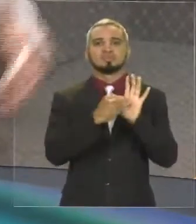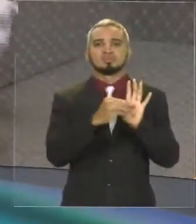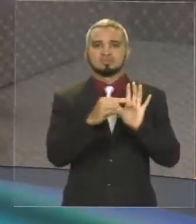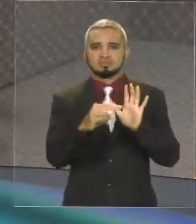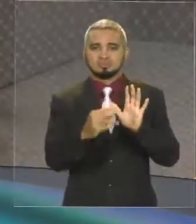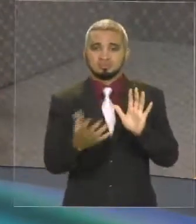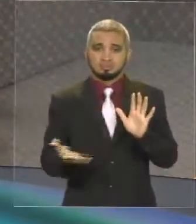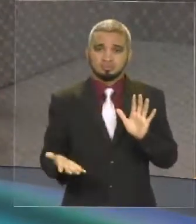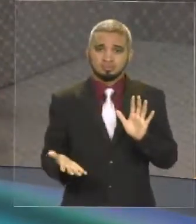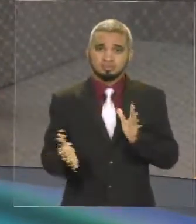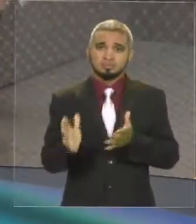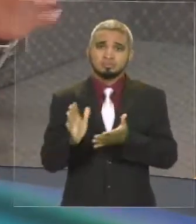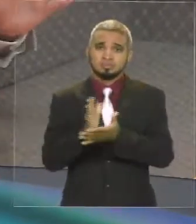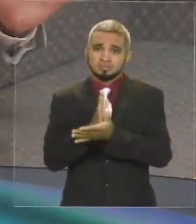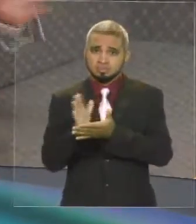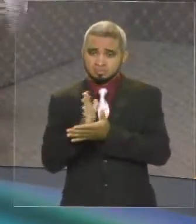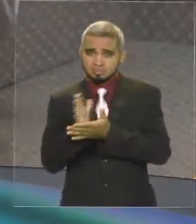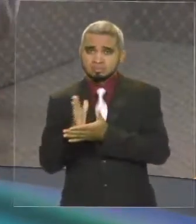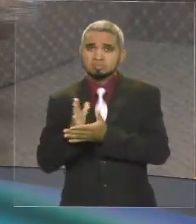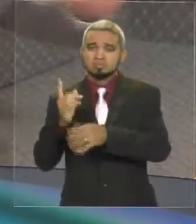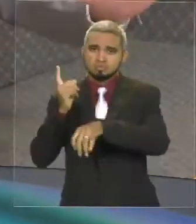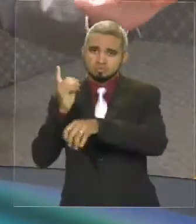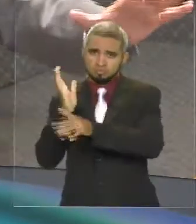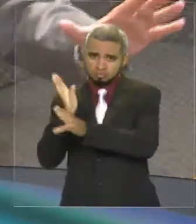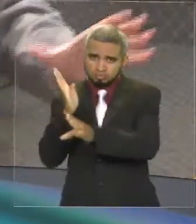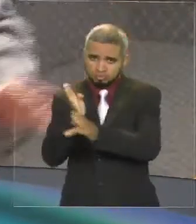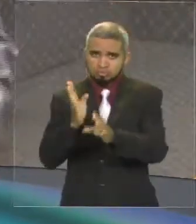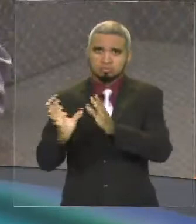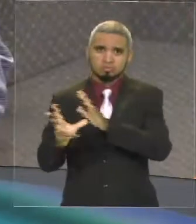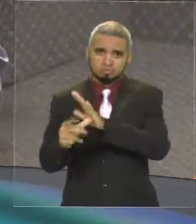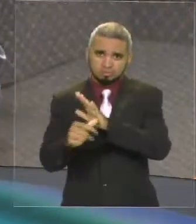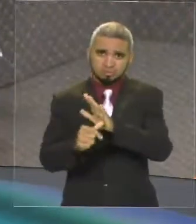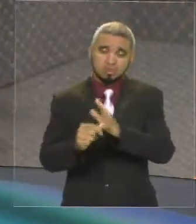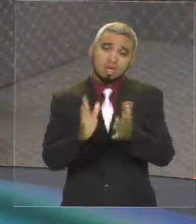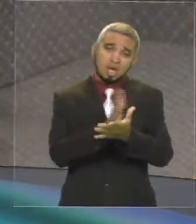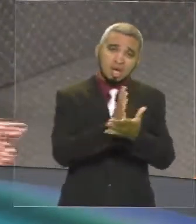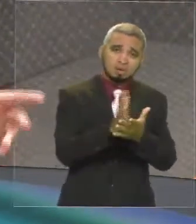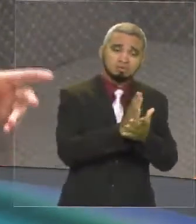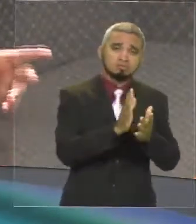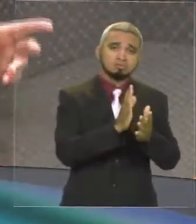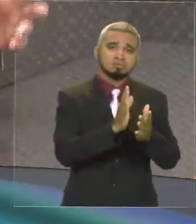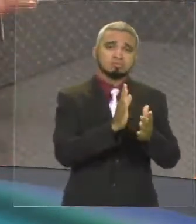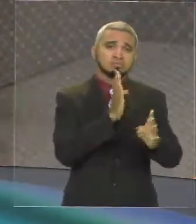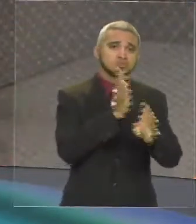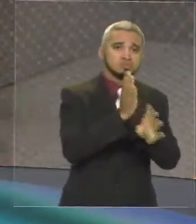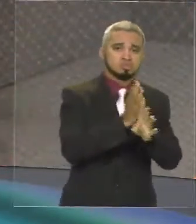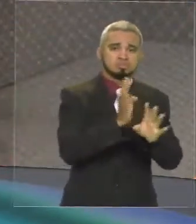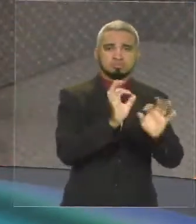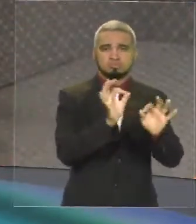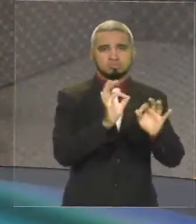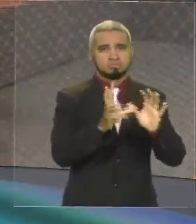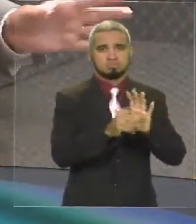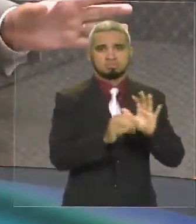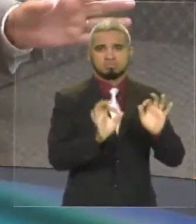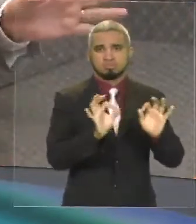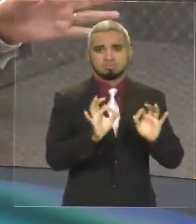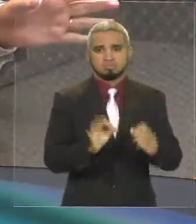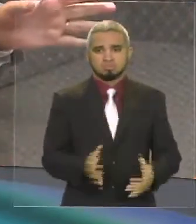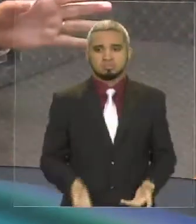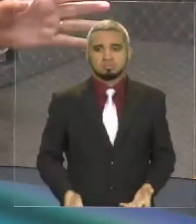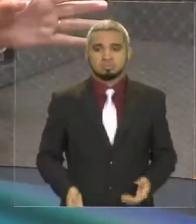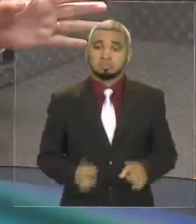crime. Muitos cometeram, mas alguns eu tenho convicção que não cometeram. Mas a imagem